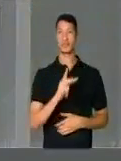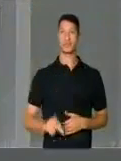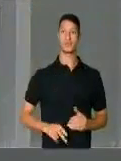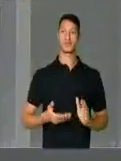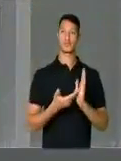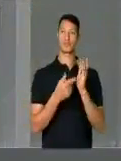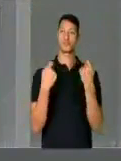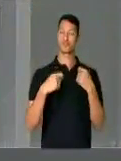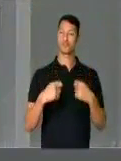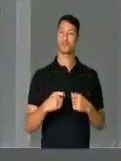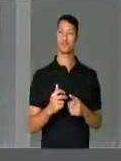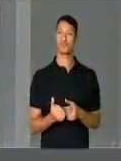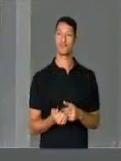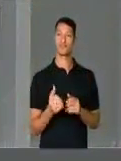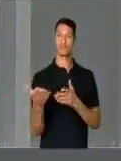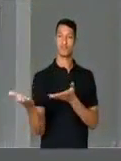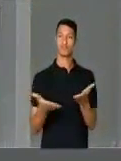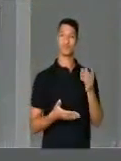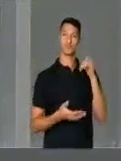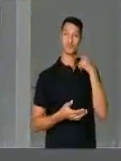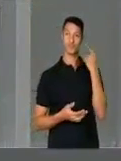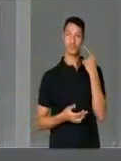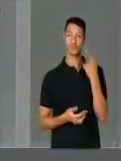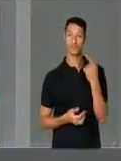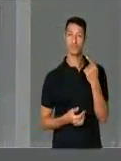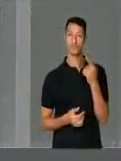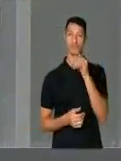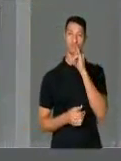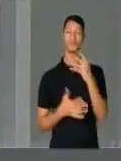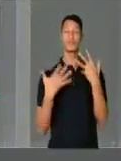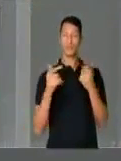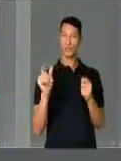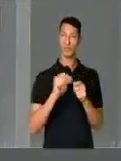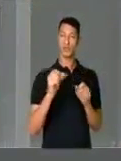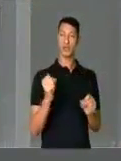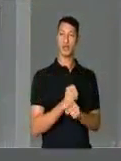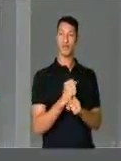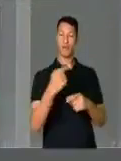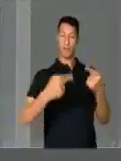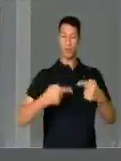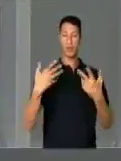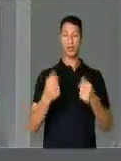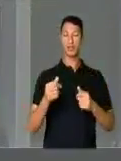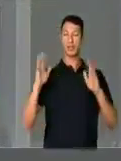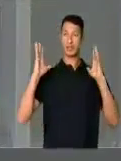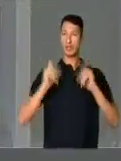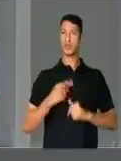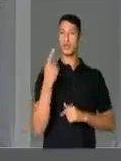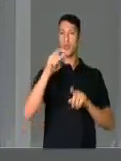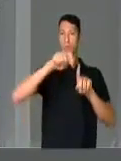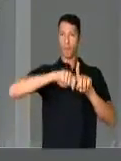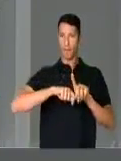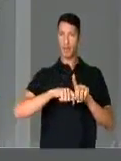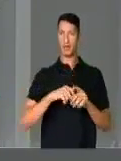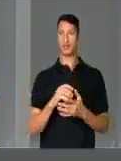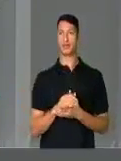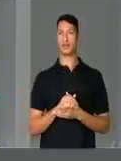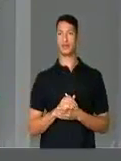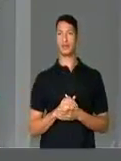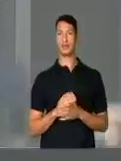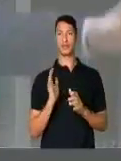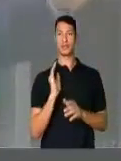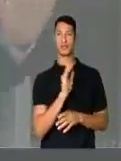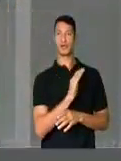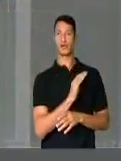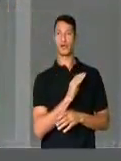que o presidente da Câmara deveria chamar os deputados e dizer: vamos fazer a reforma política, passar aqui um mês,